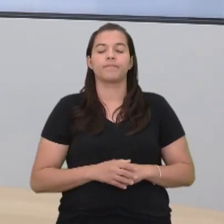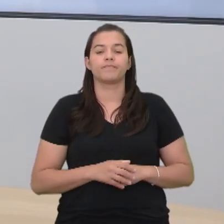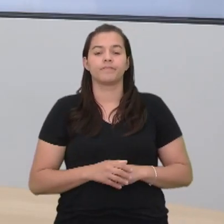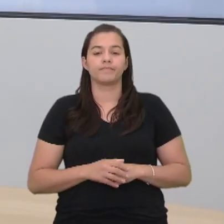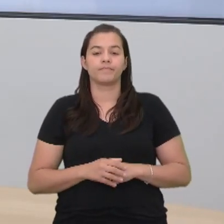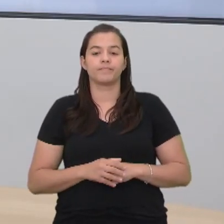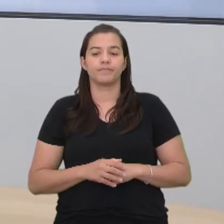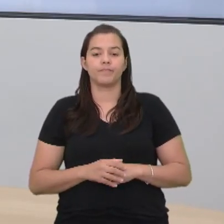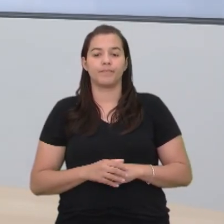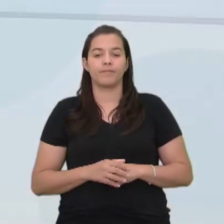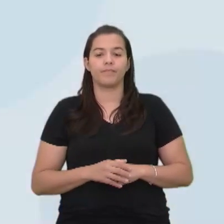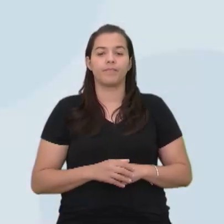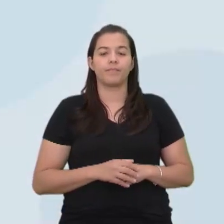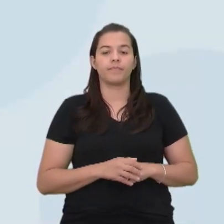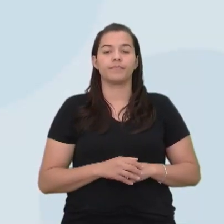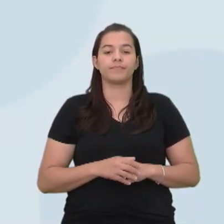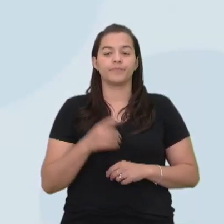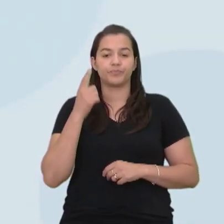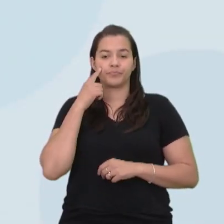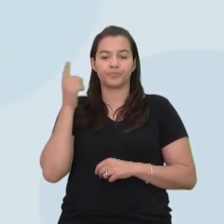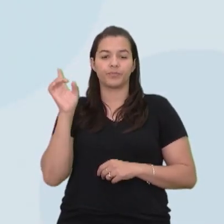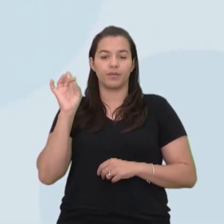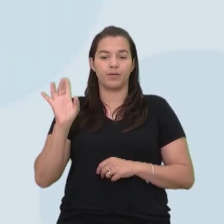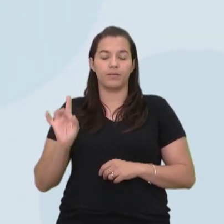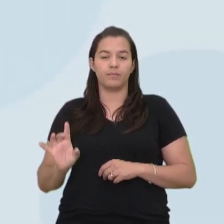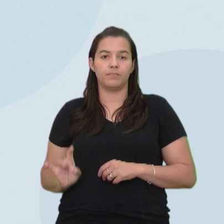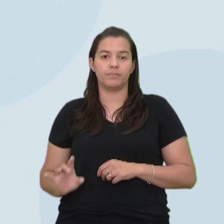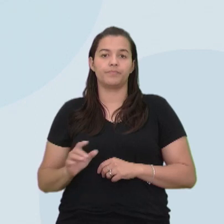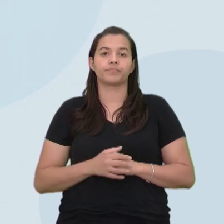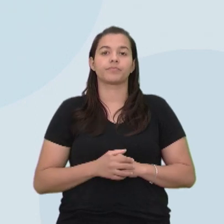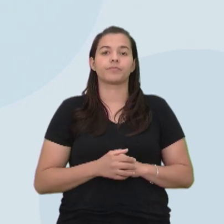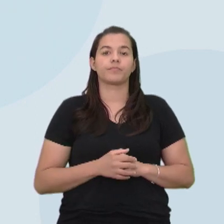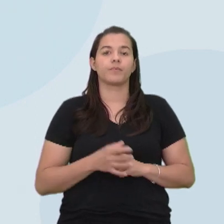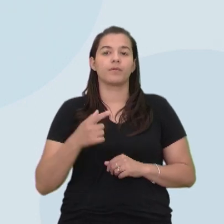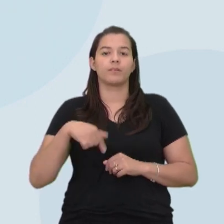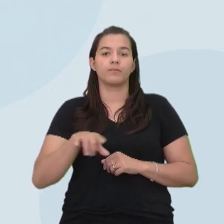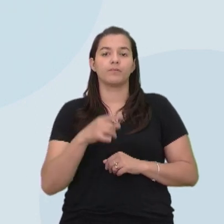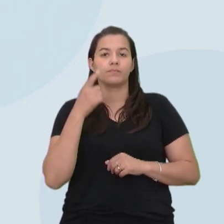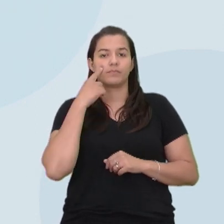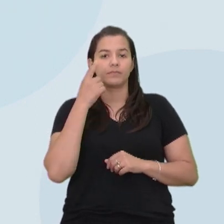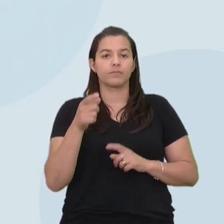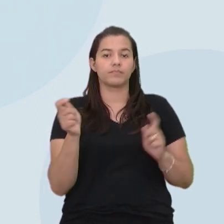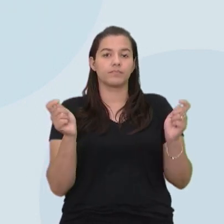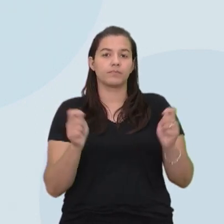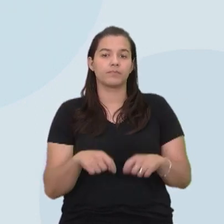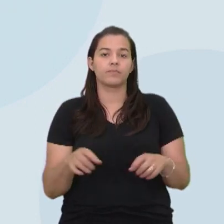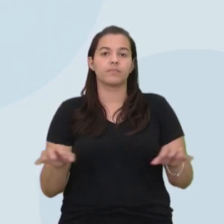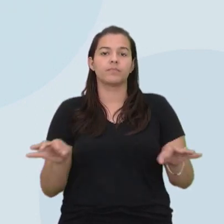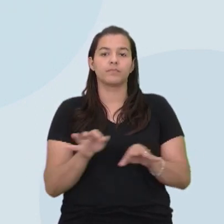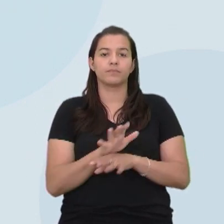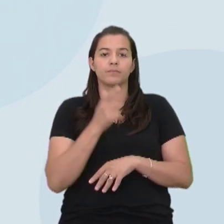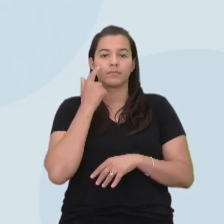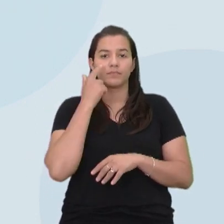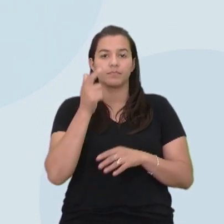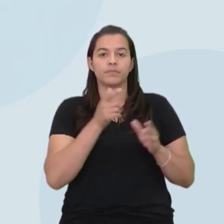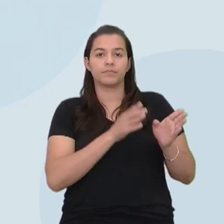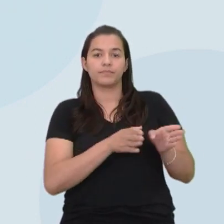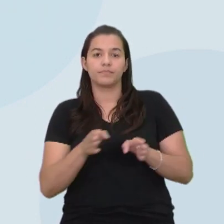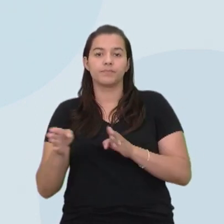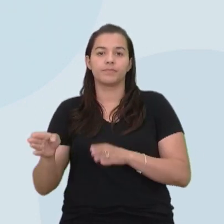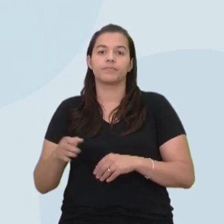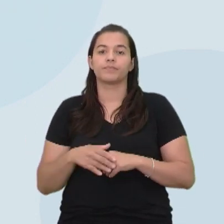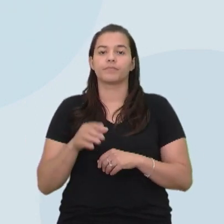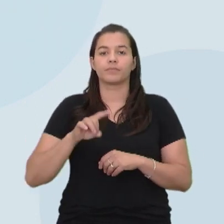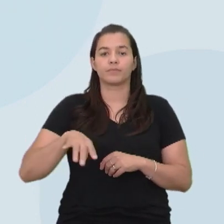vamos lá. Vamos ver a carinha, então, de cada um aí, ó. Então, a paleta de blocos de comandos do Scratch, ela é categorizada por cores. E